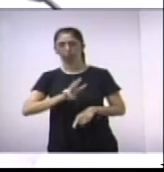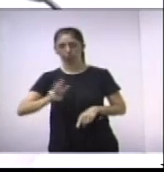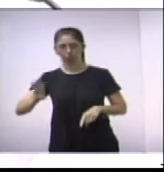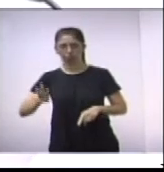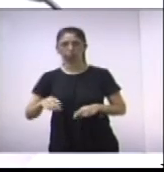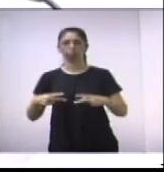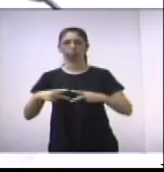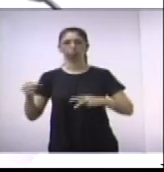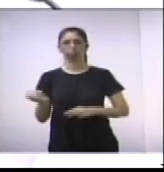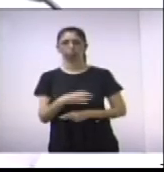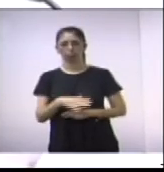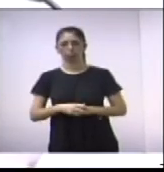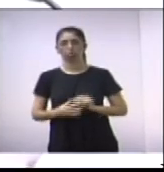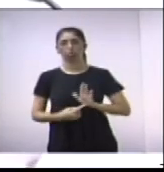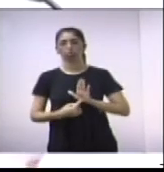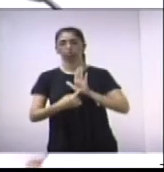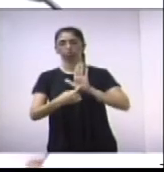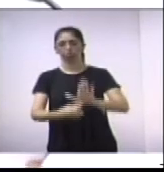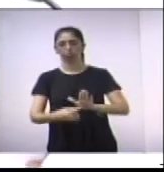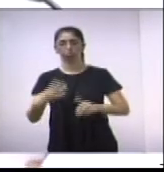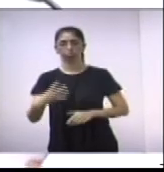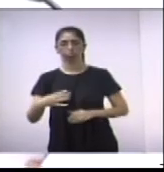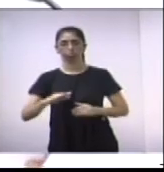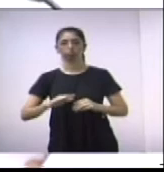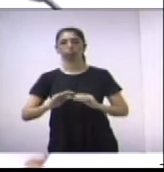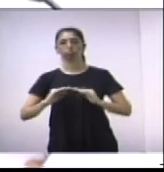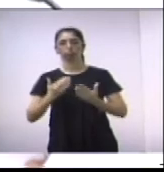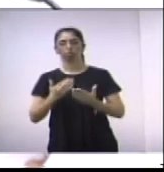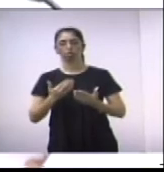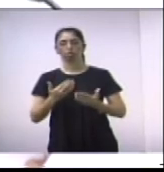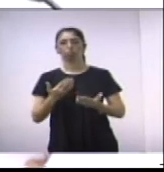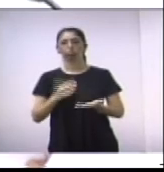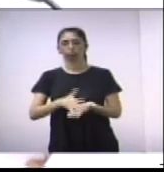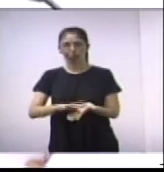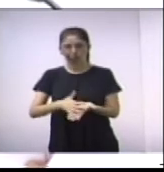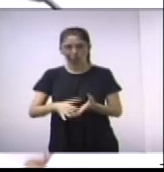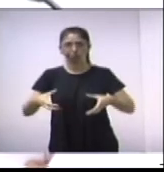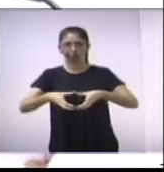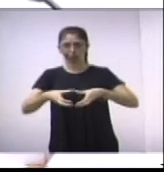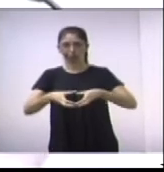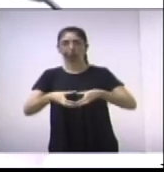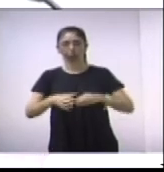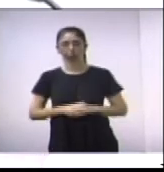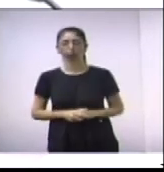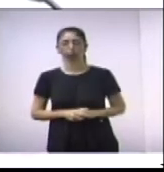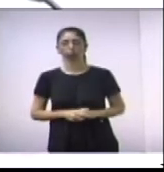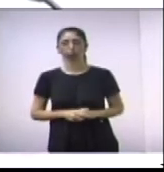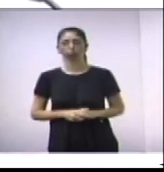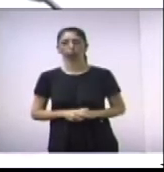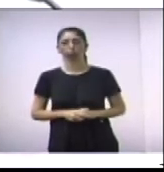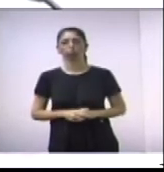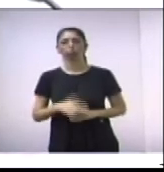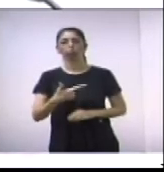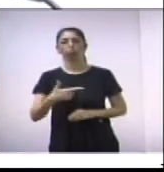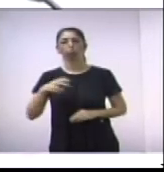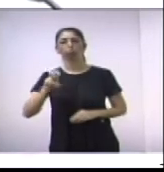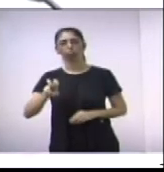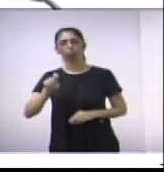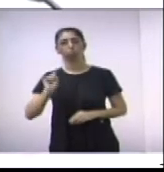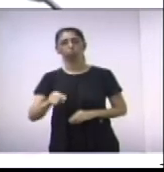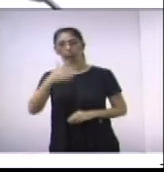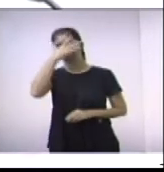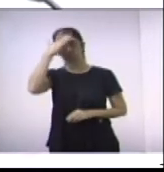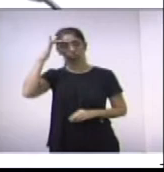ainda. As apresentações de 4 escolas de Paulínia foram destaque no terceiro dia de folia na cidade. Mais de 25 mil